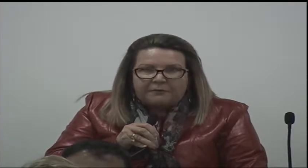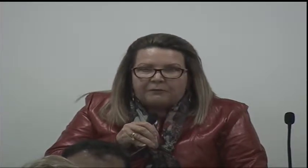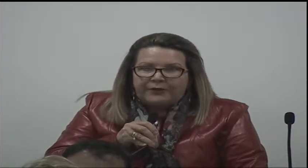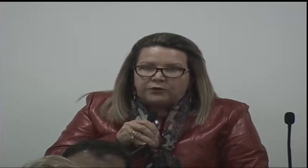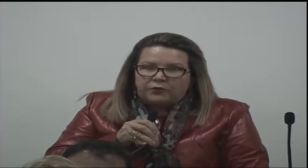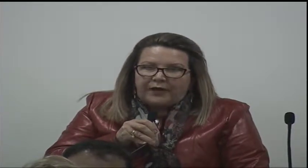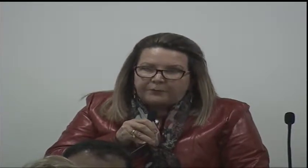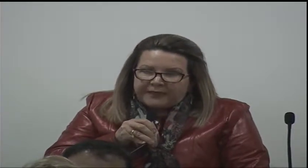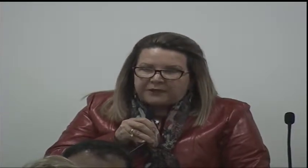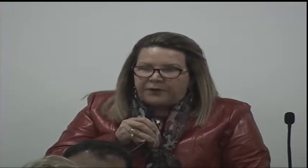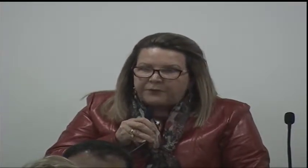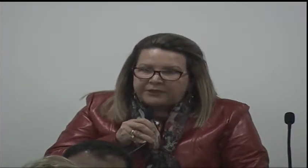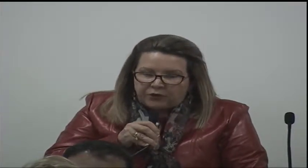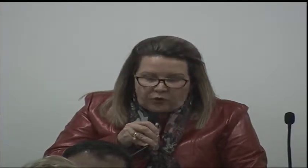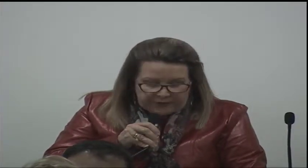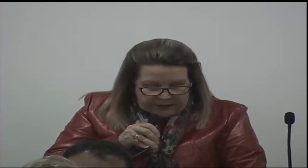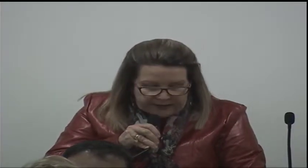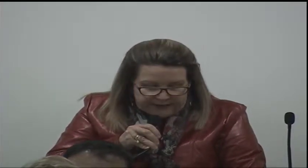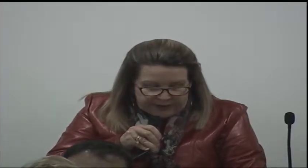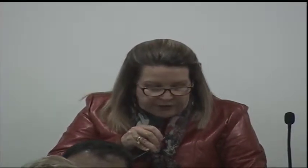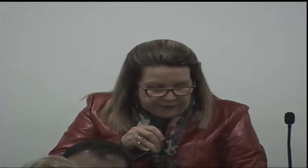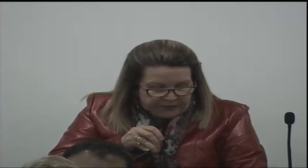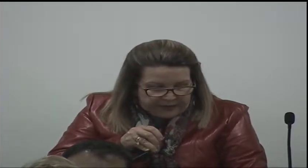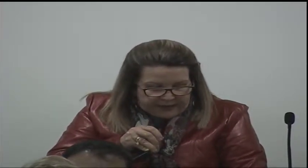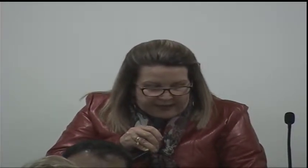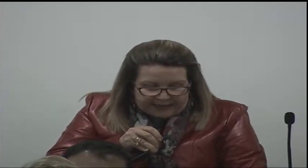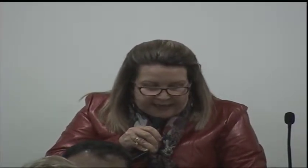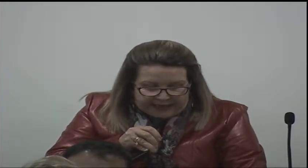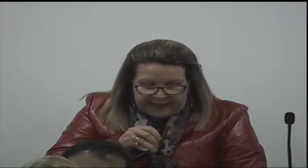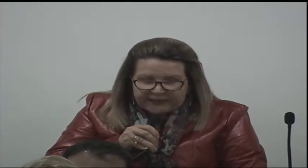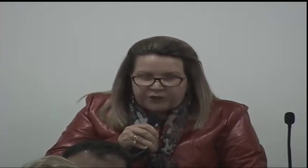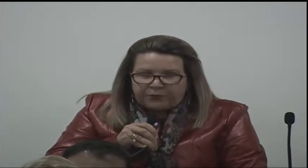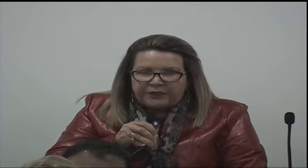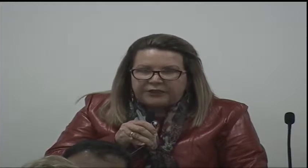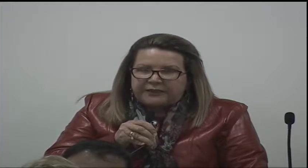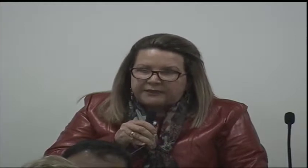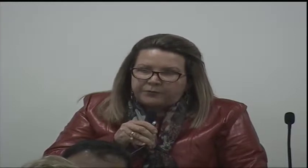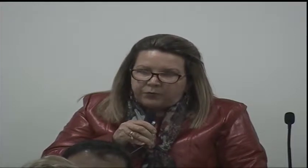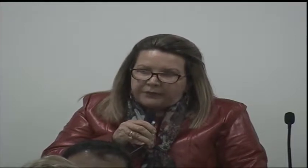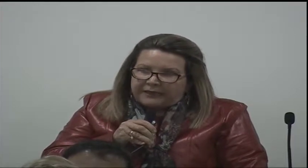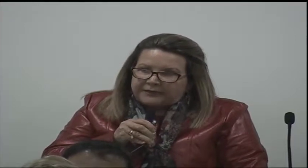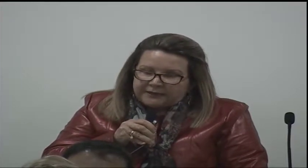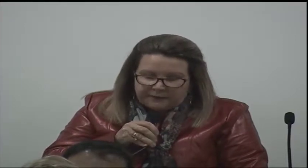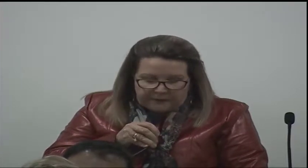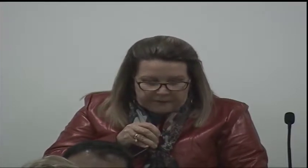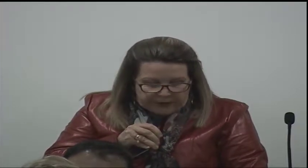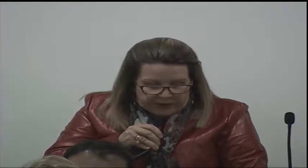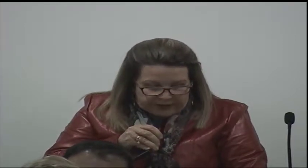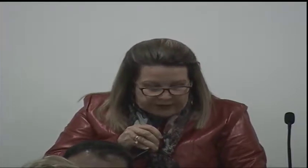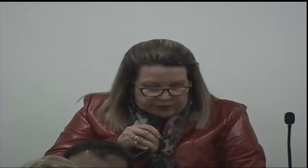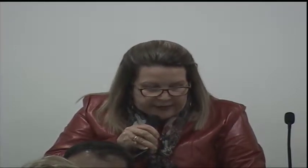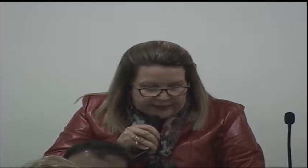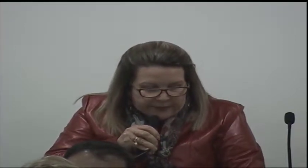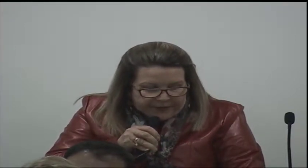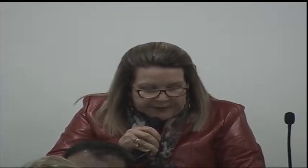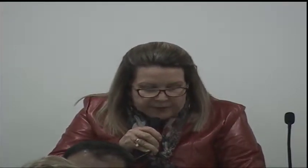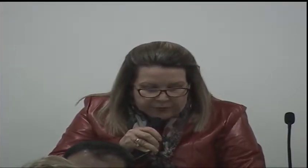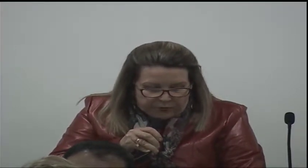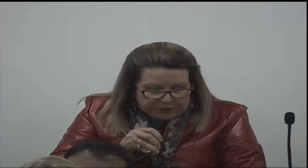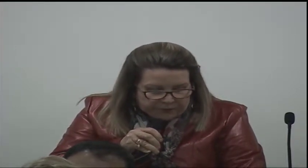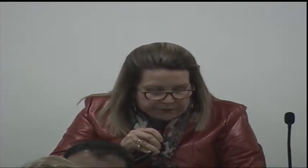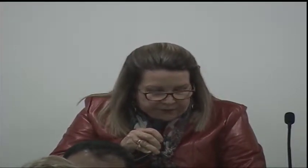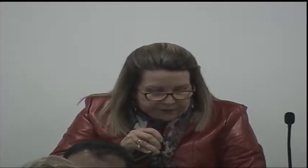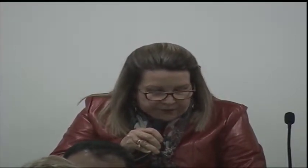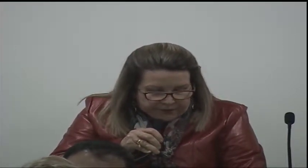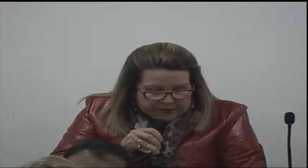muito principalmente com uma adolescente essa carência de políticas públicas direcionadas para esse